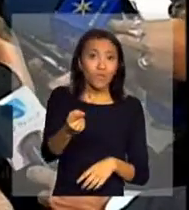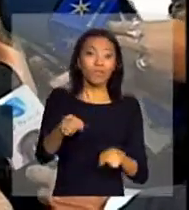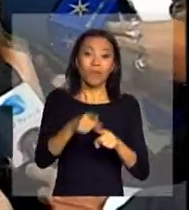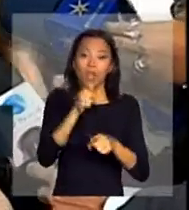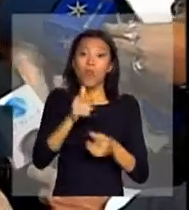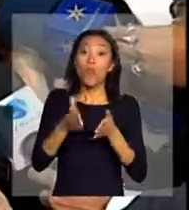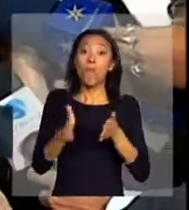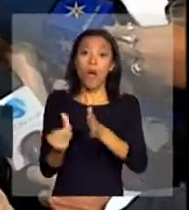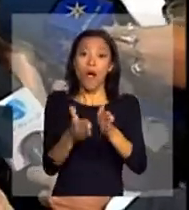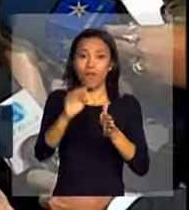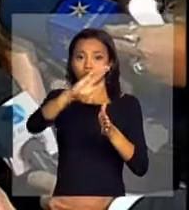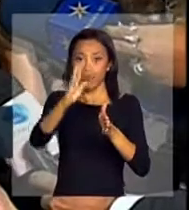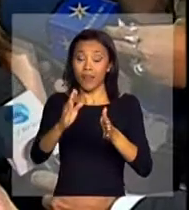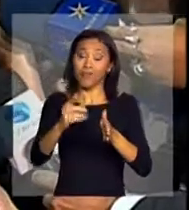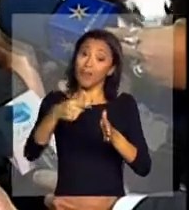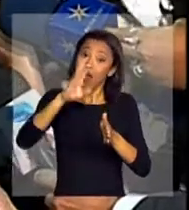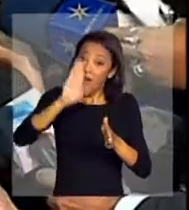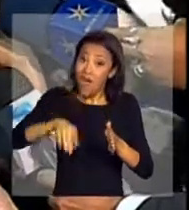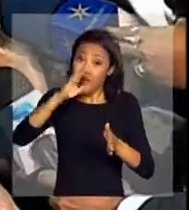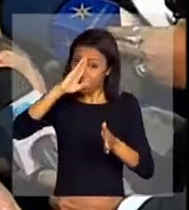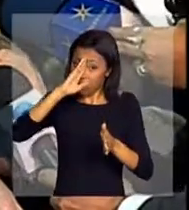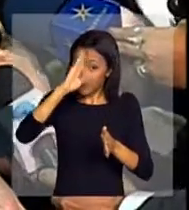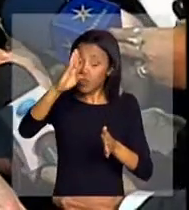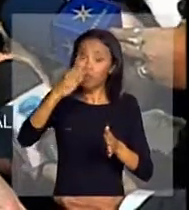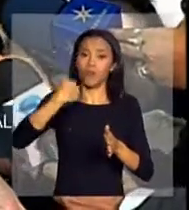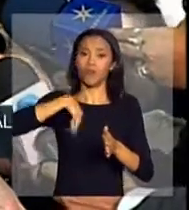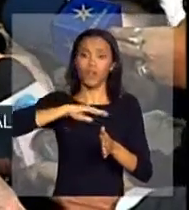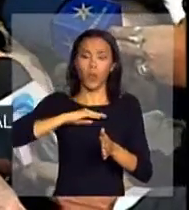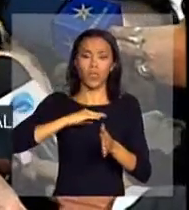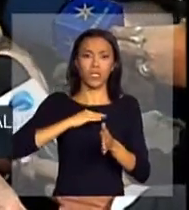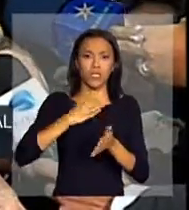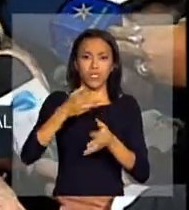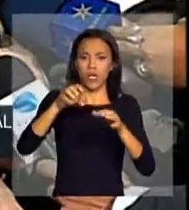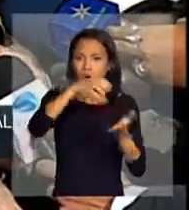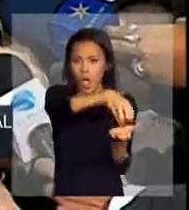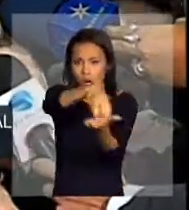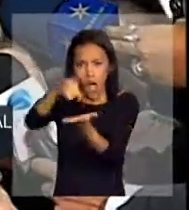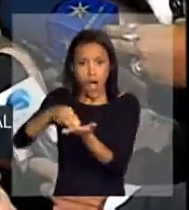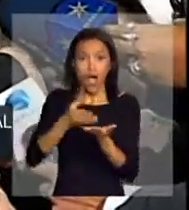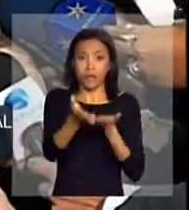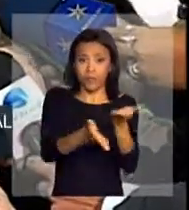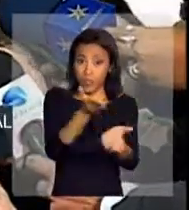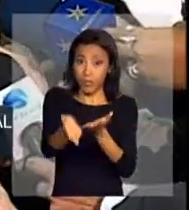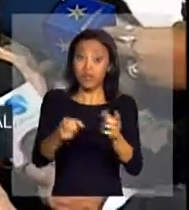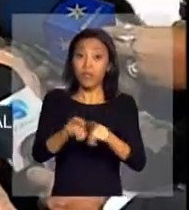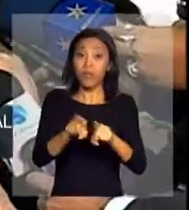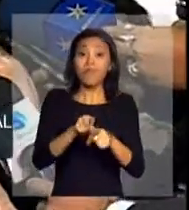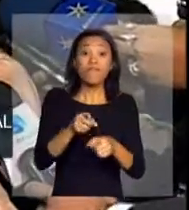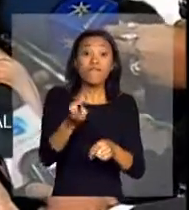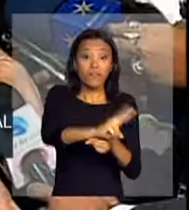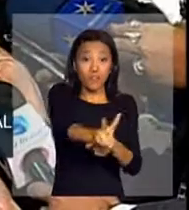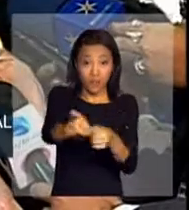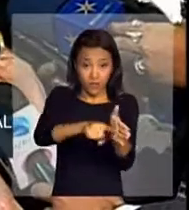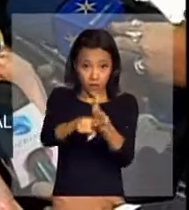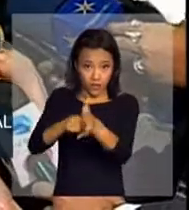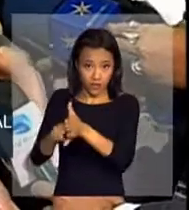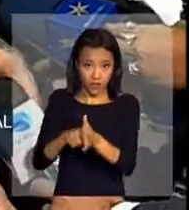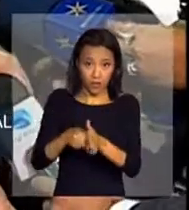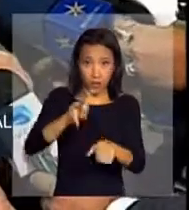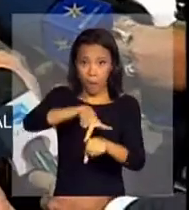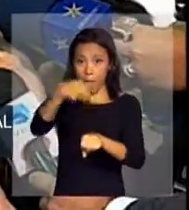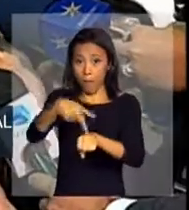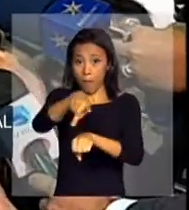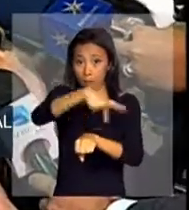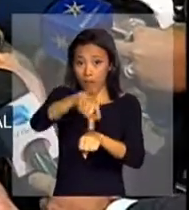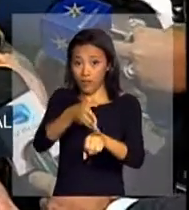marítima. É fundamental que nós ampliemos, portanto, os postos de atendimento, a fiscalização nas fronteiras e, portanto, esse plano de enfrentamento